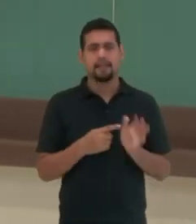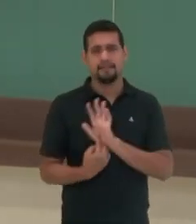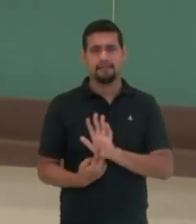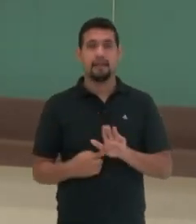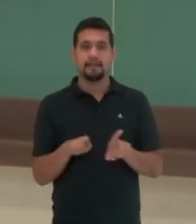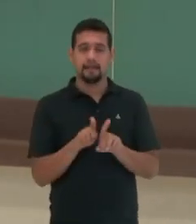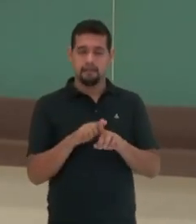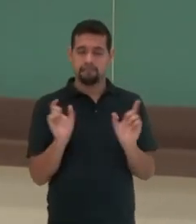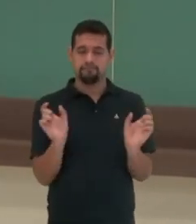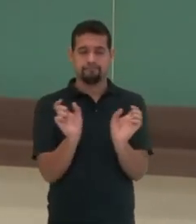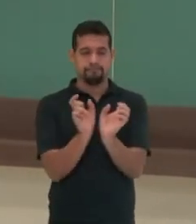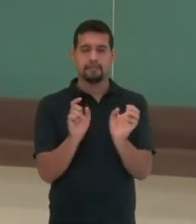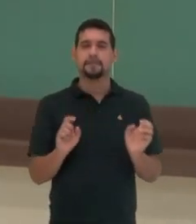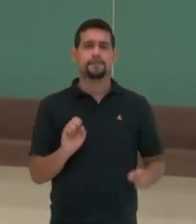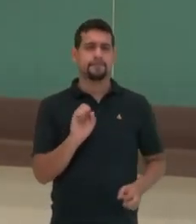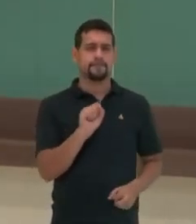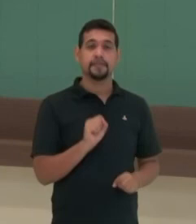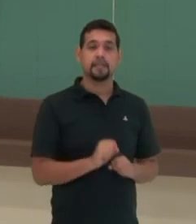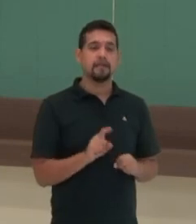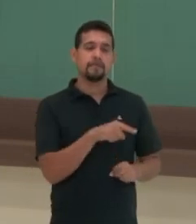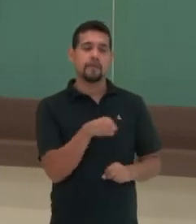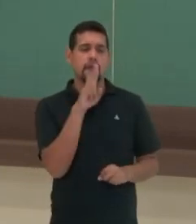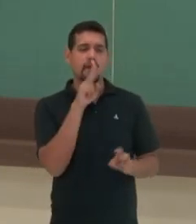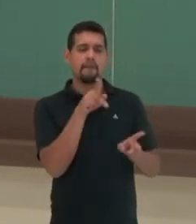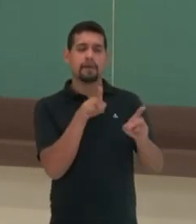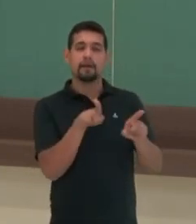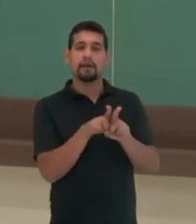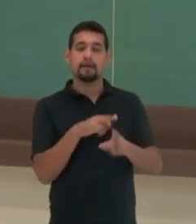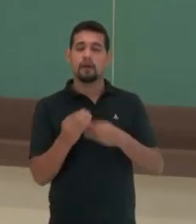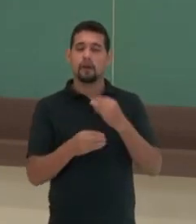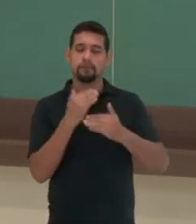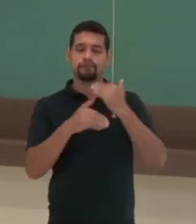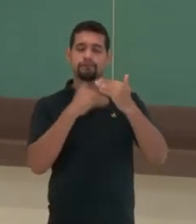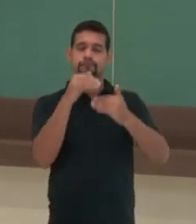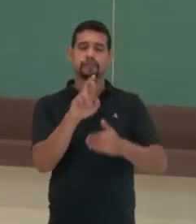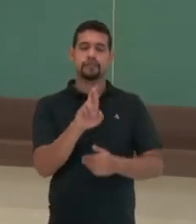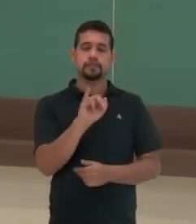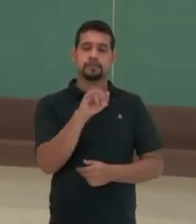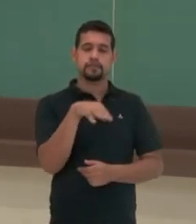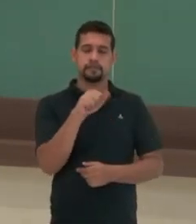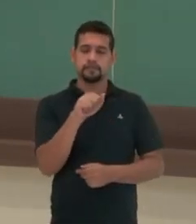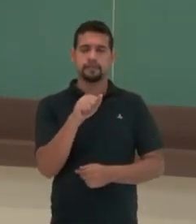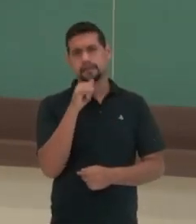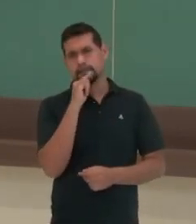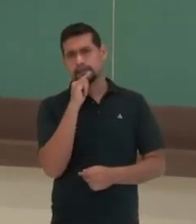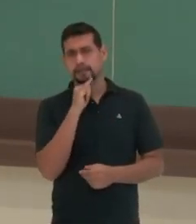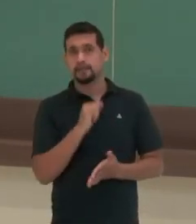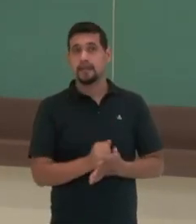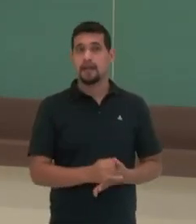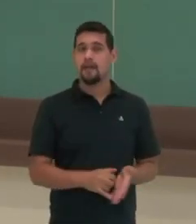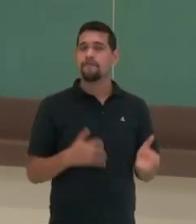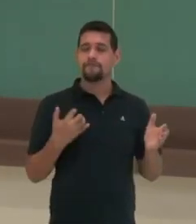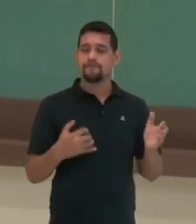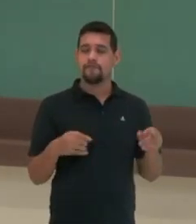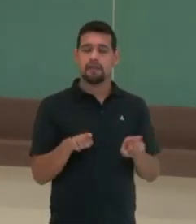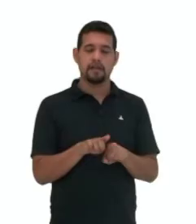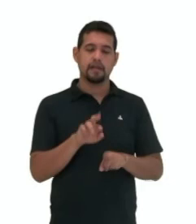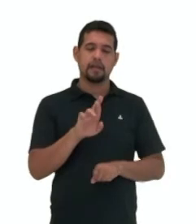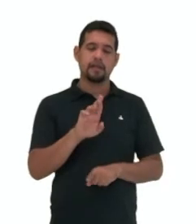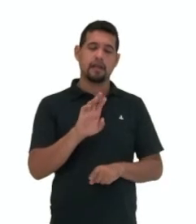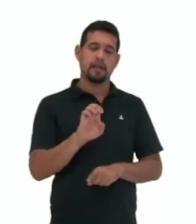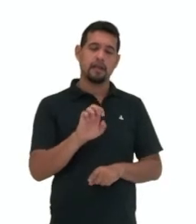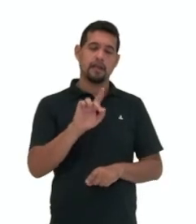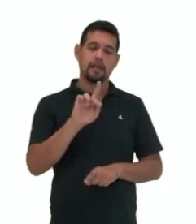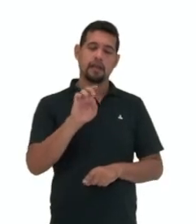de um trecho, para vocês perceberem essa construção através da rima, tá bom? Então, a viola e o repente, no reino